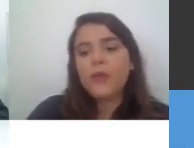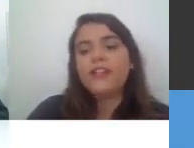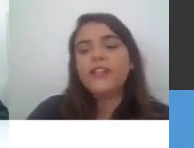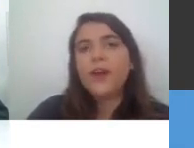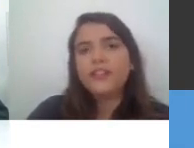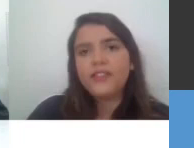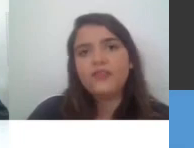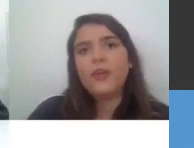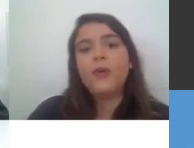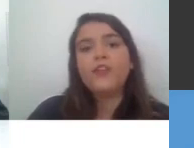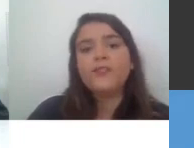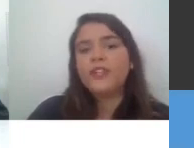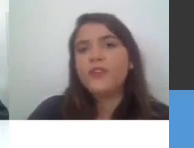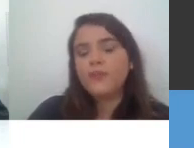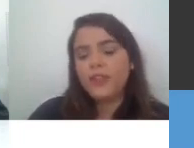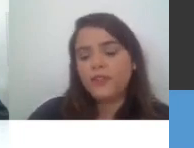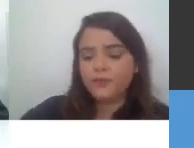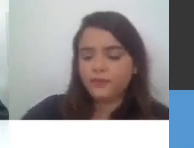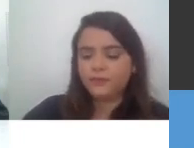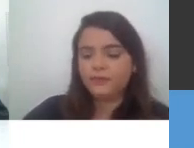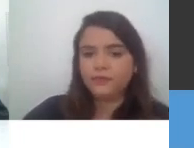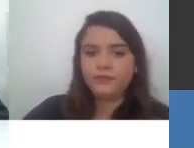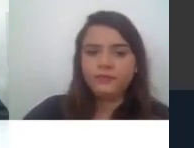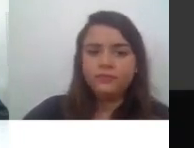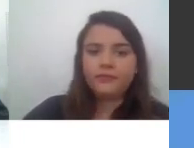situação de rua 44 vezes maior o risco de adoecimento.